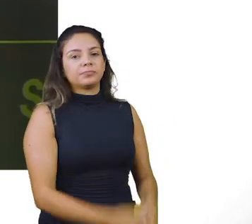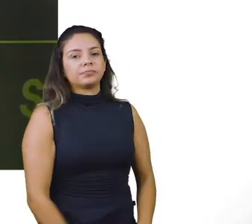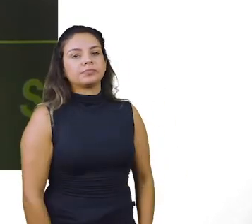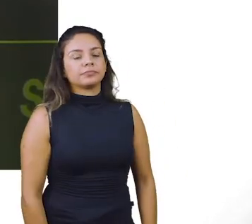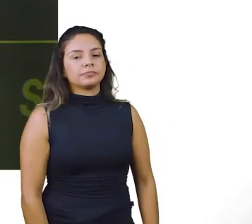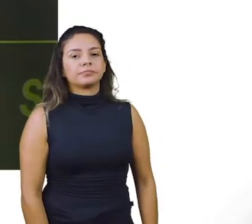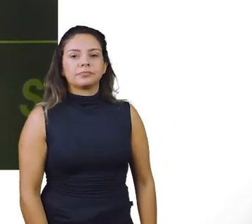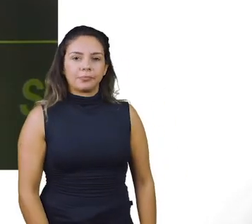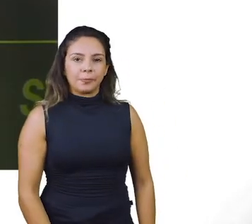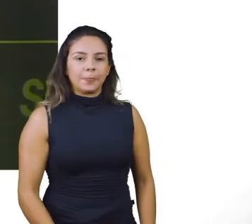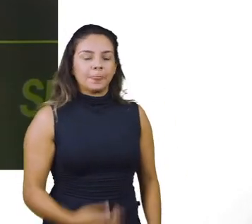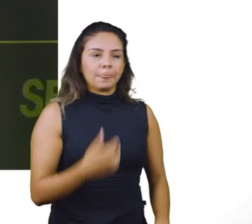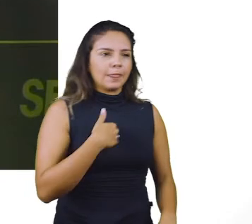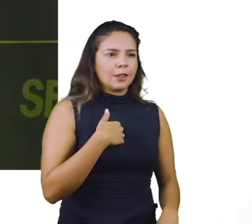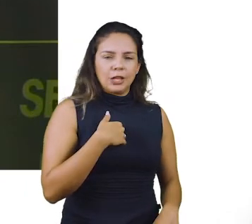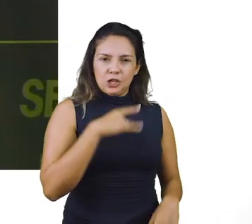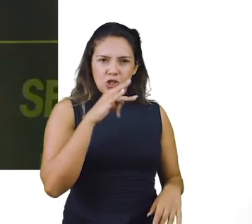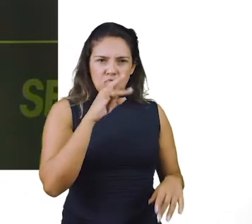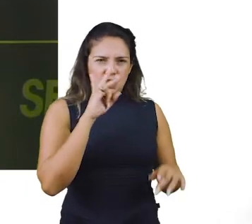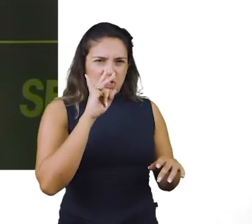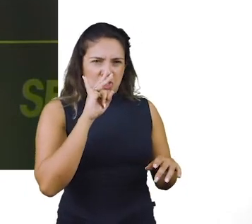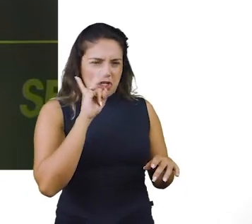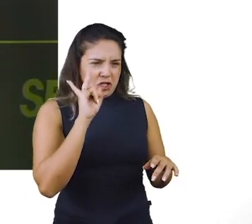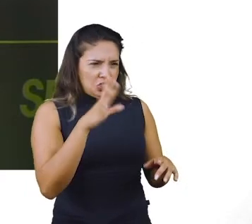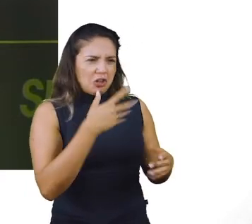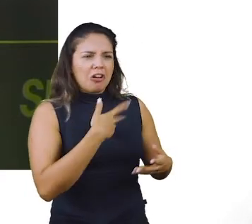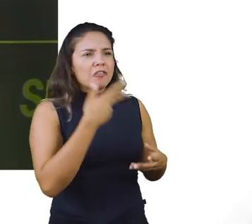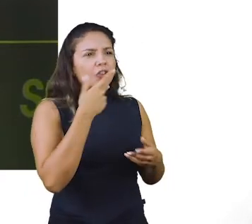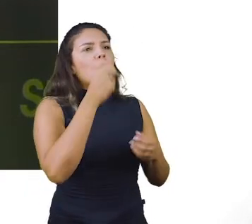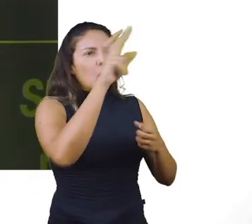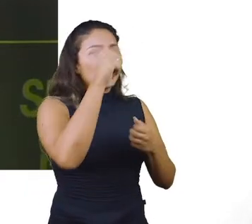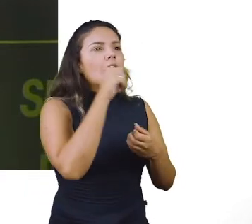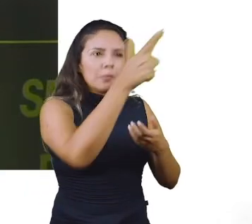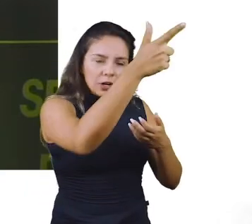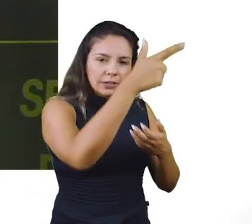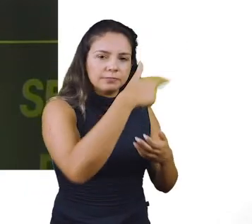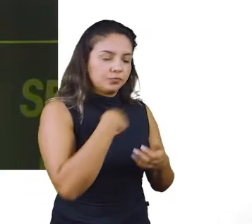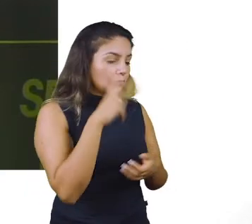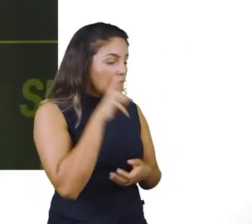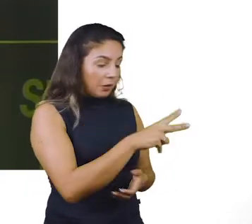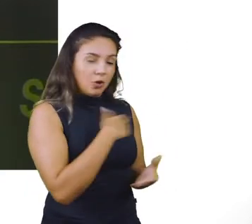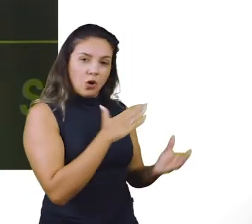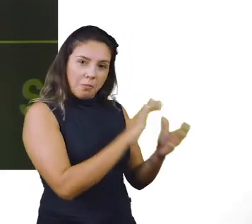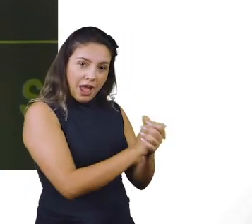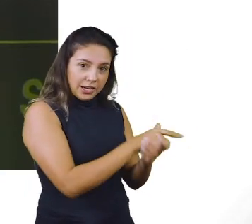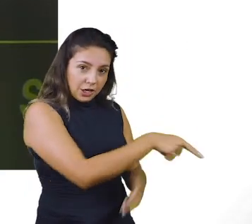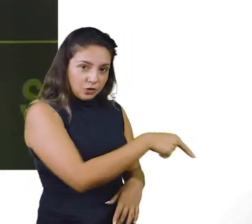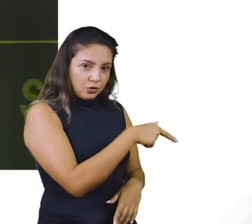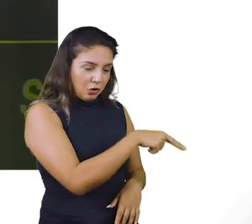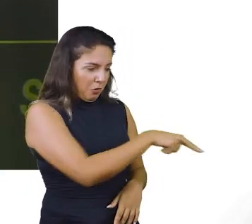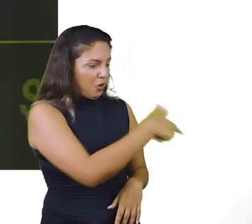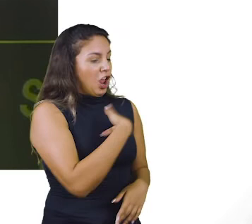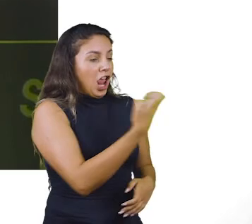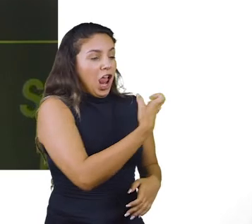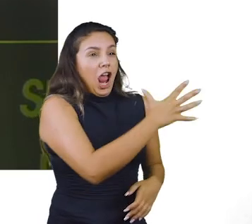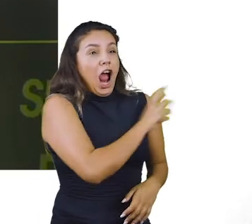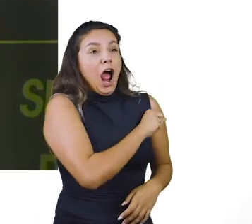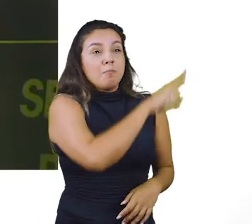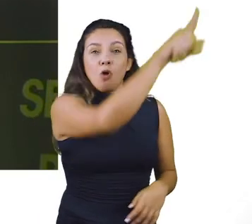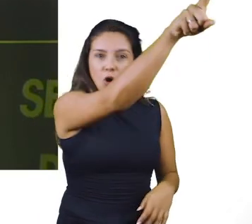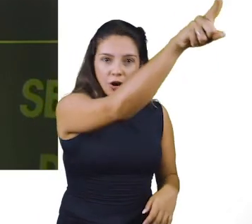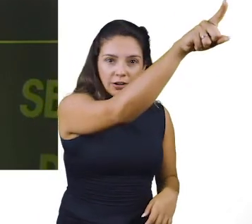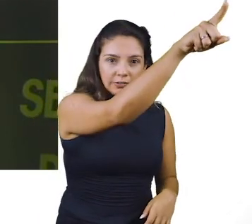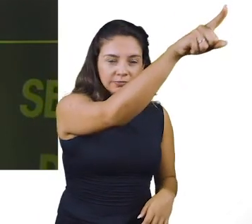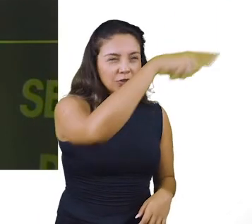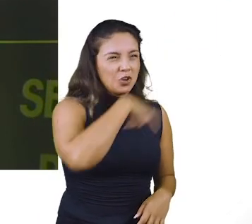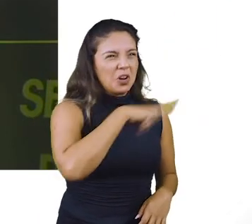lhe satisfazer, não por mim, não quero homem. Olhei para vosso pai, os olhos dele pediam. Olhei para a dona